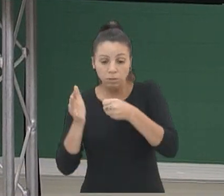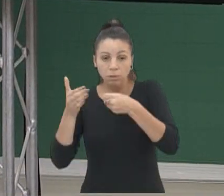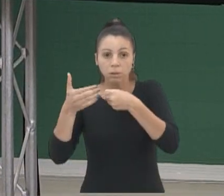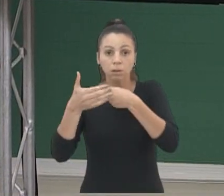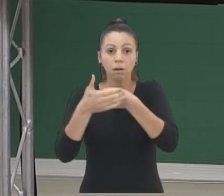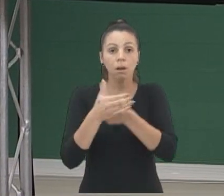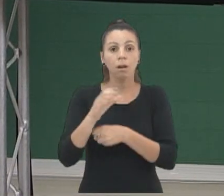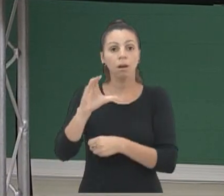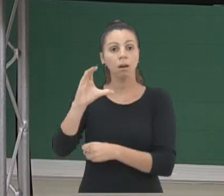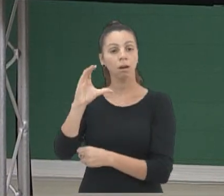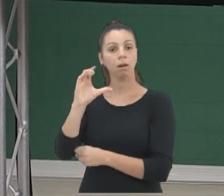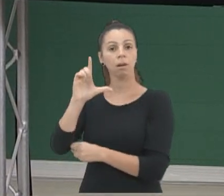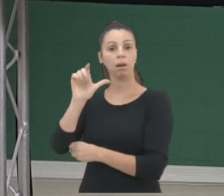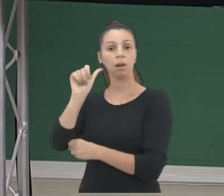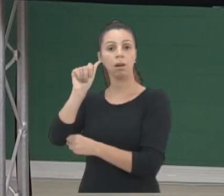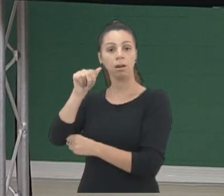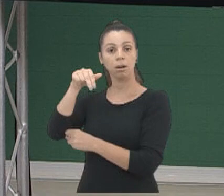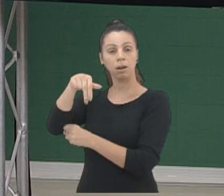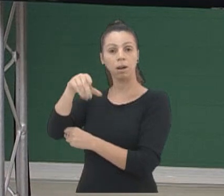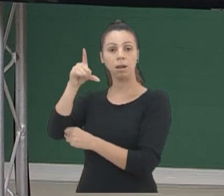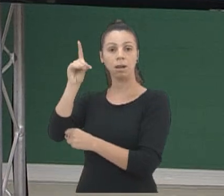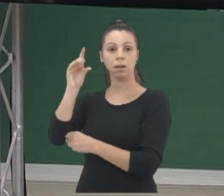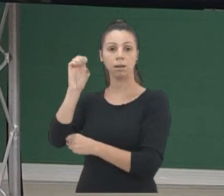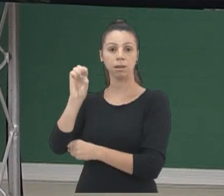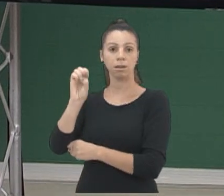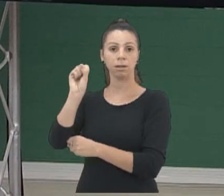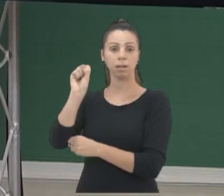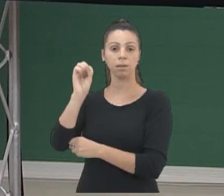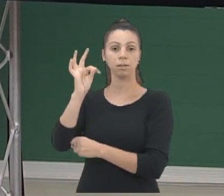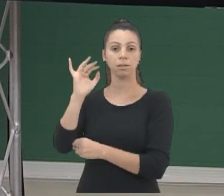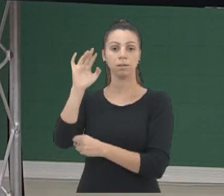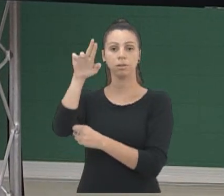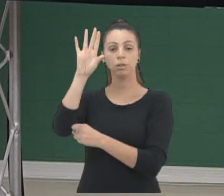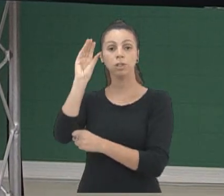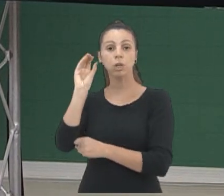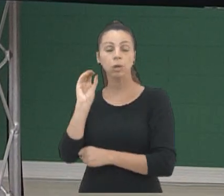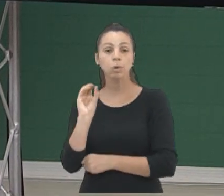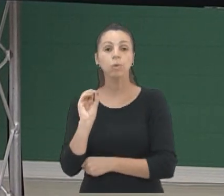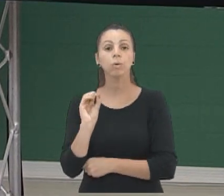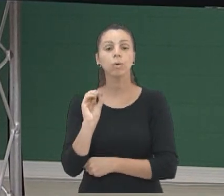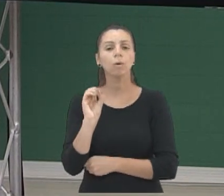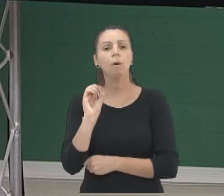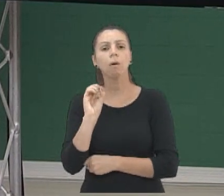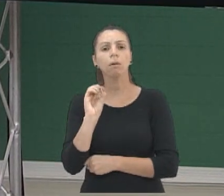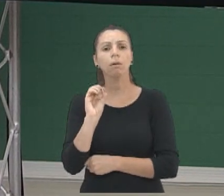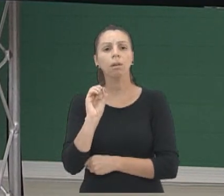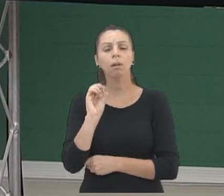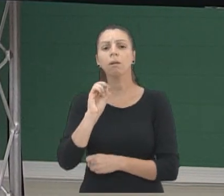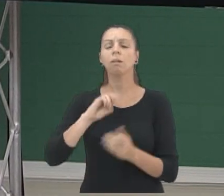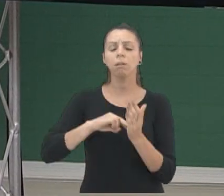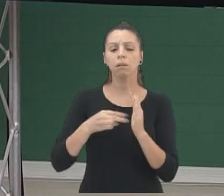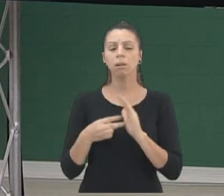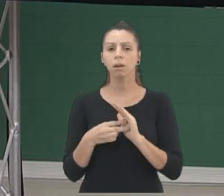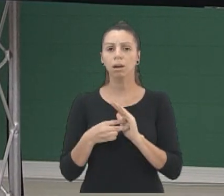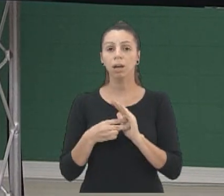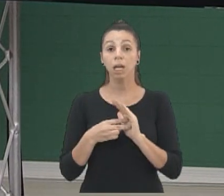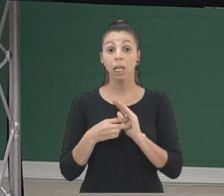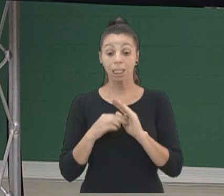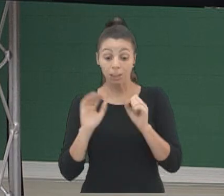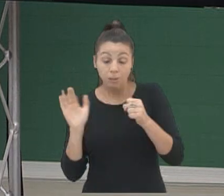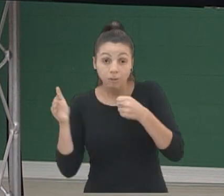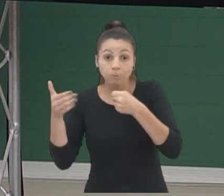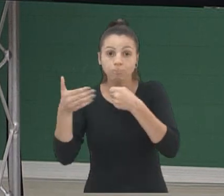clandestino, né? Eu coloquei aí um asterisco, algo que é feito às escondidas, né? O termo clandestino é